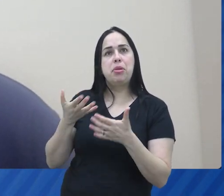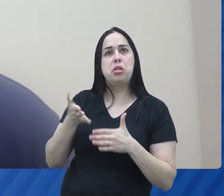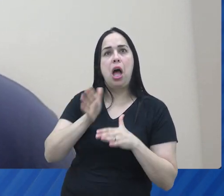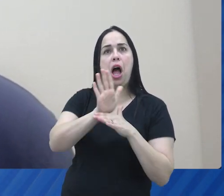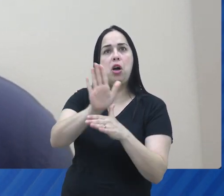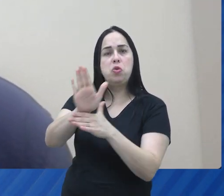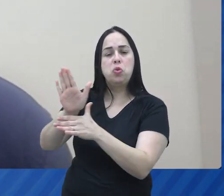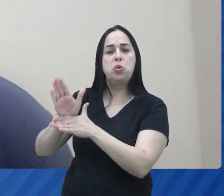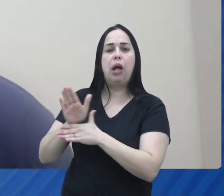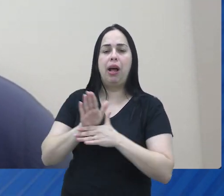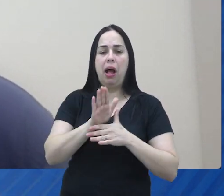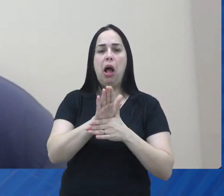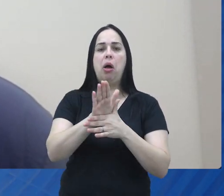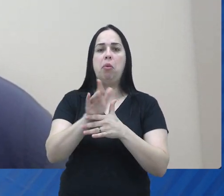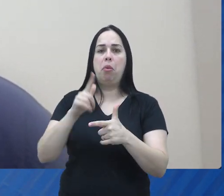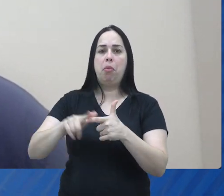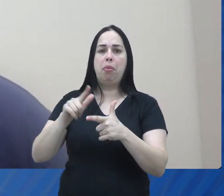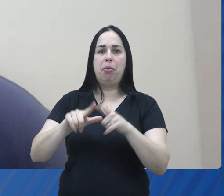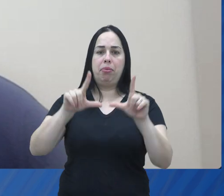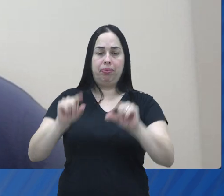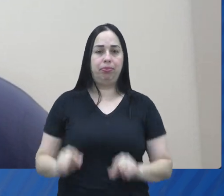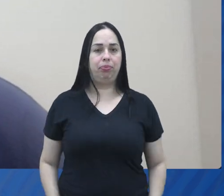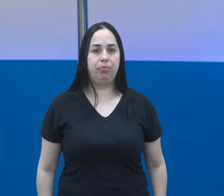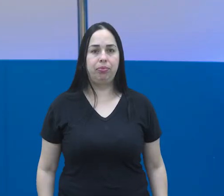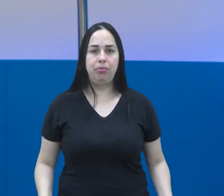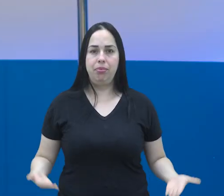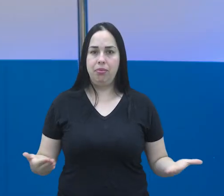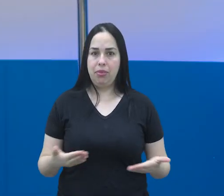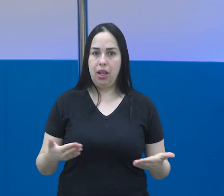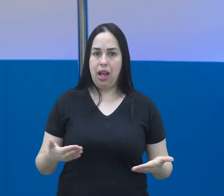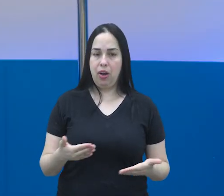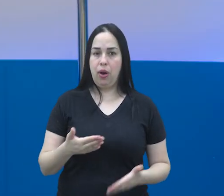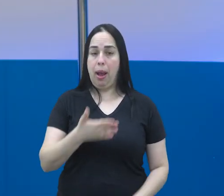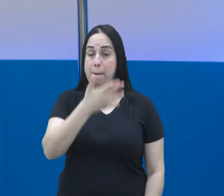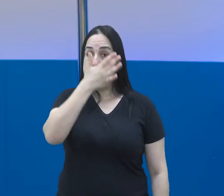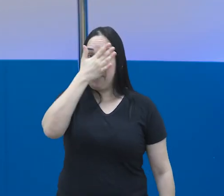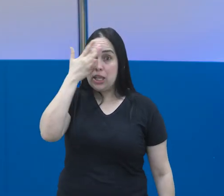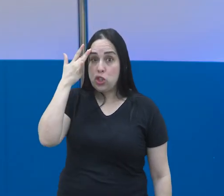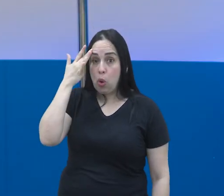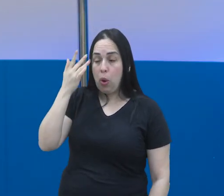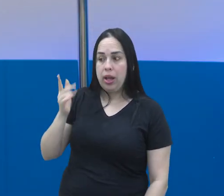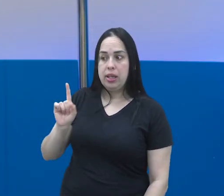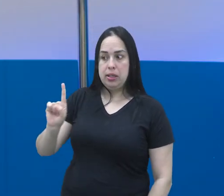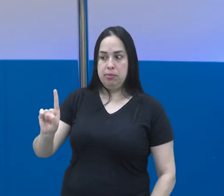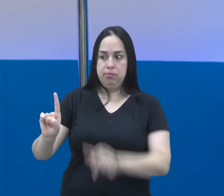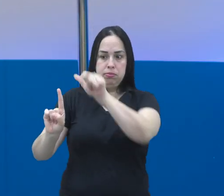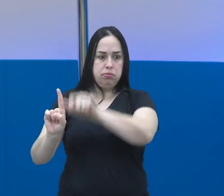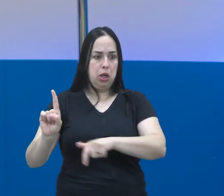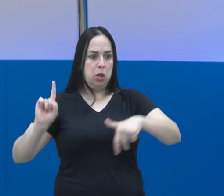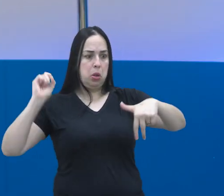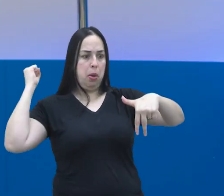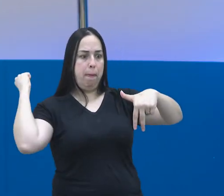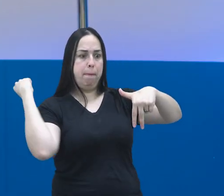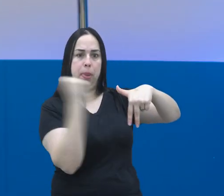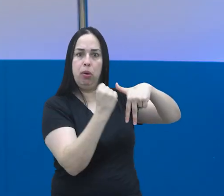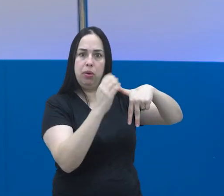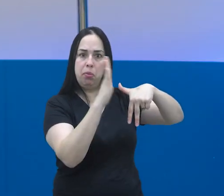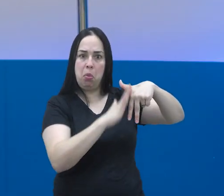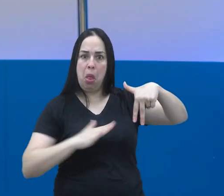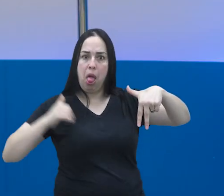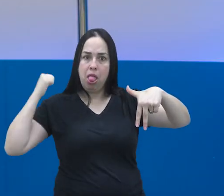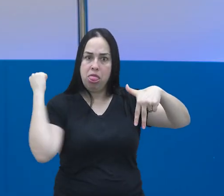preocupações dos cidadãos e ajudar a encaminhar soluções para eles, né? E olha, agora quem comete feminicídio está sujeito à pena